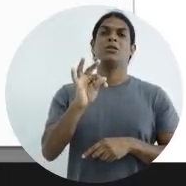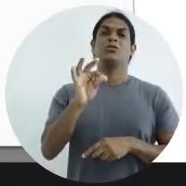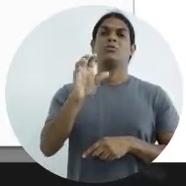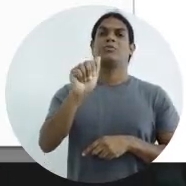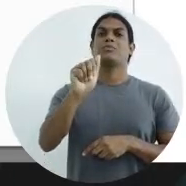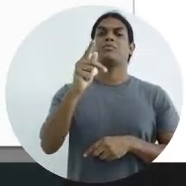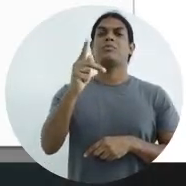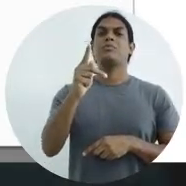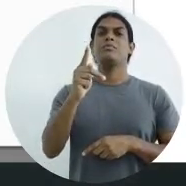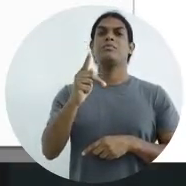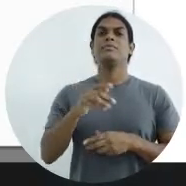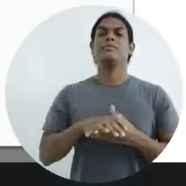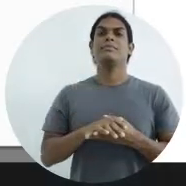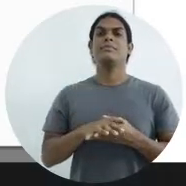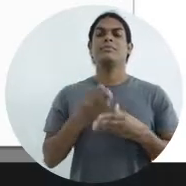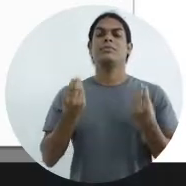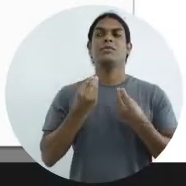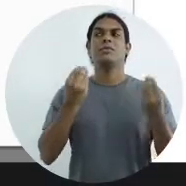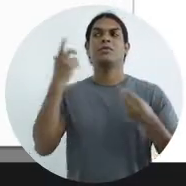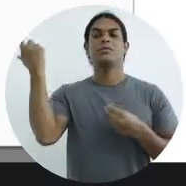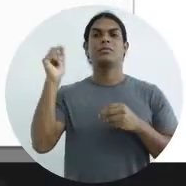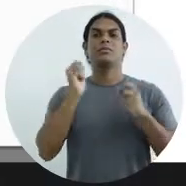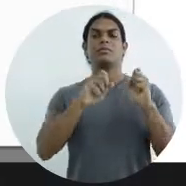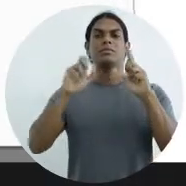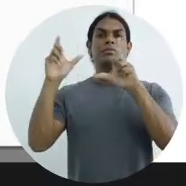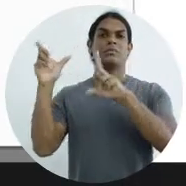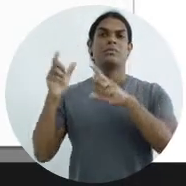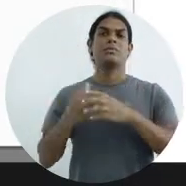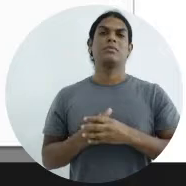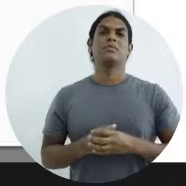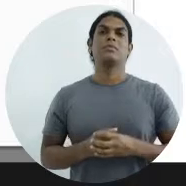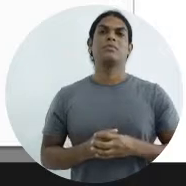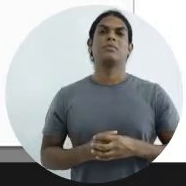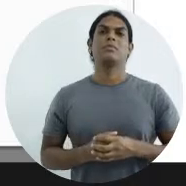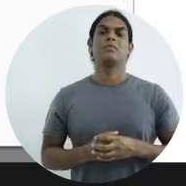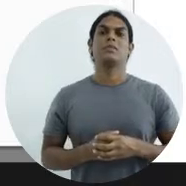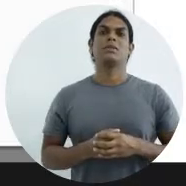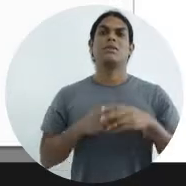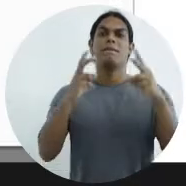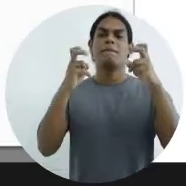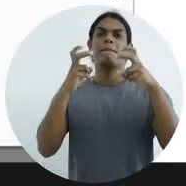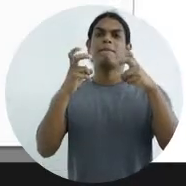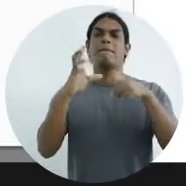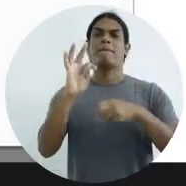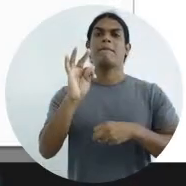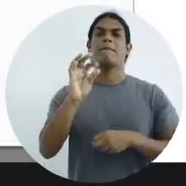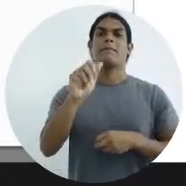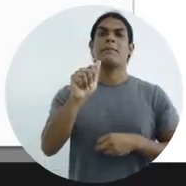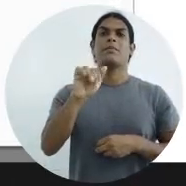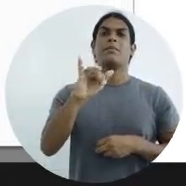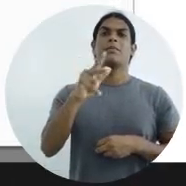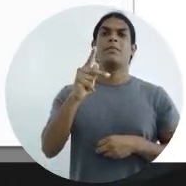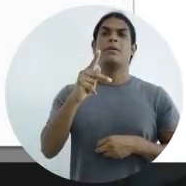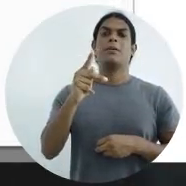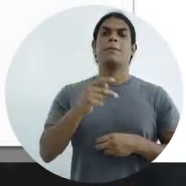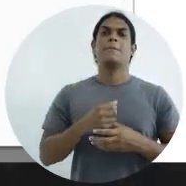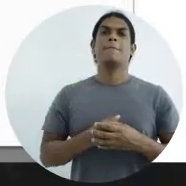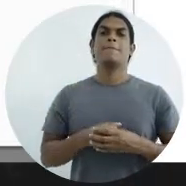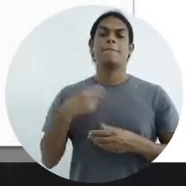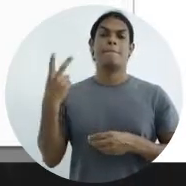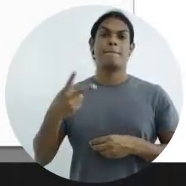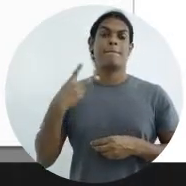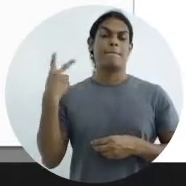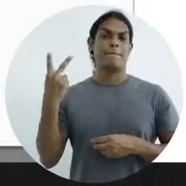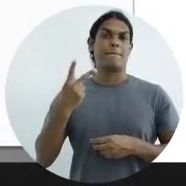nesse exemplo do slide obtendo o valor do atributo, você vai ver que o type dele, o valor é button,